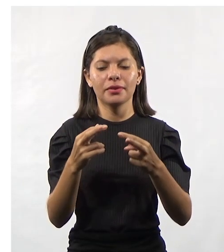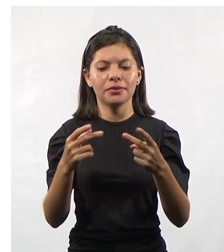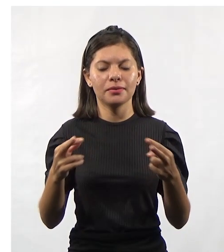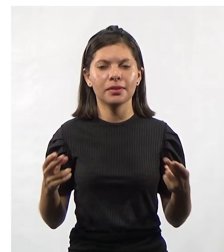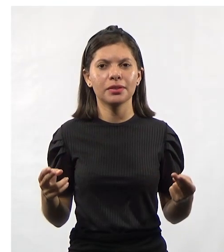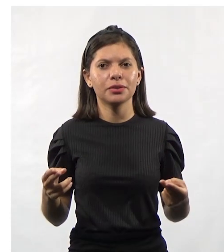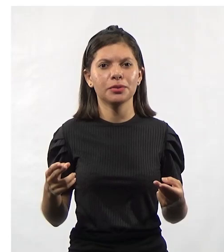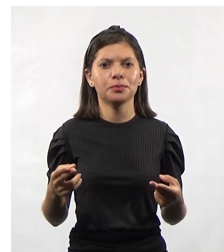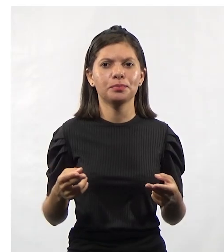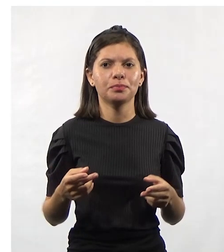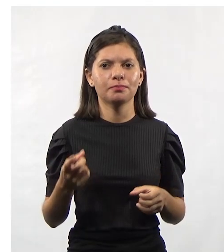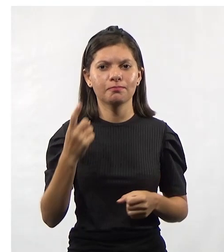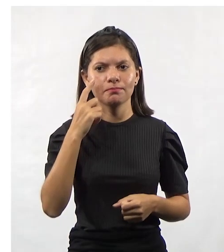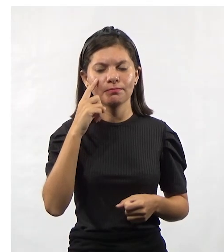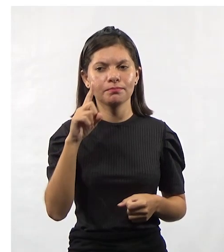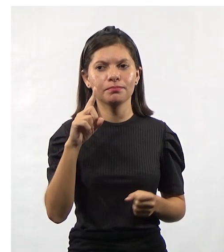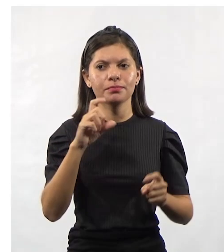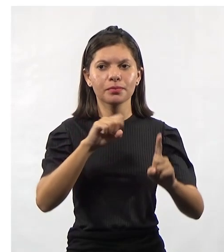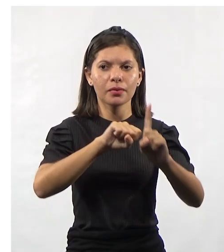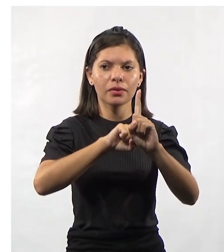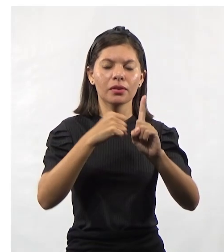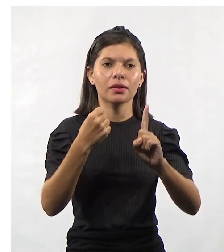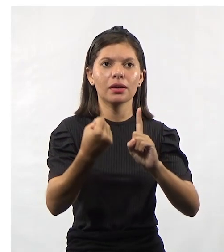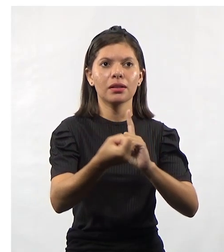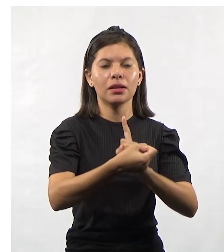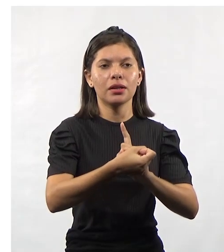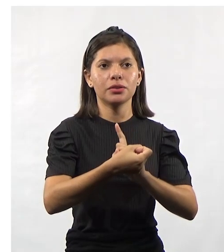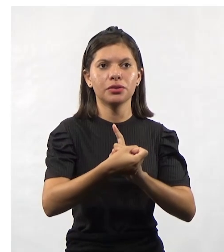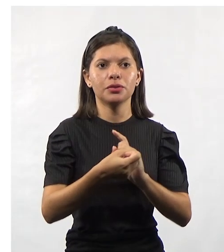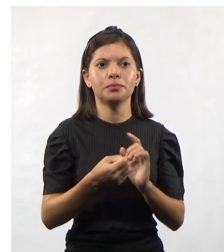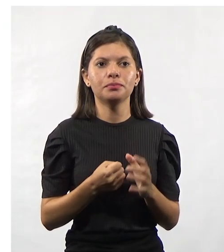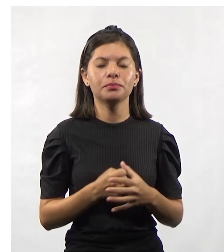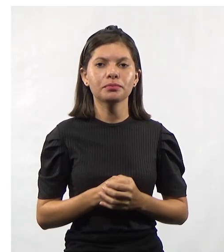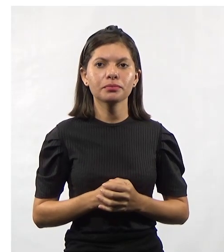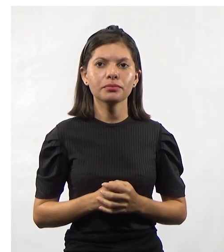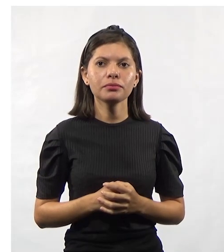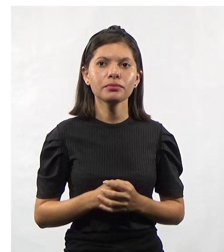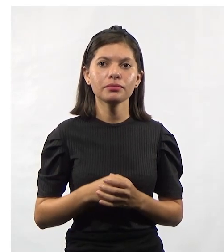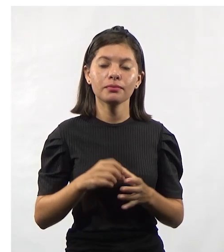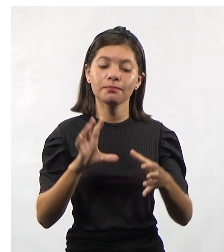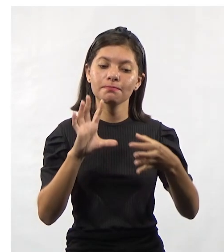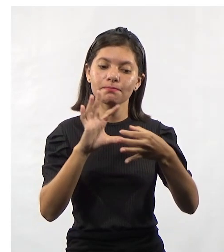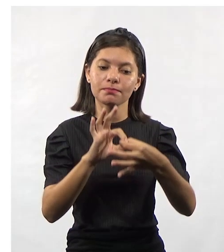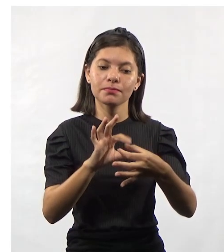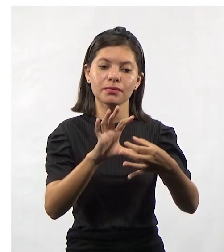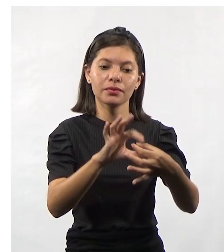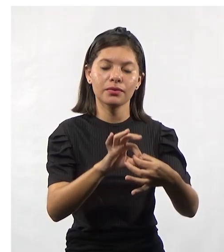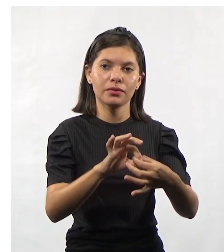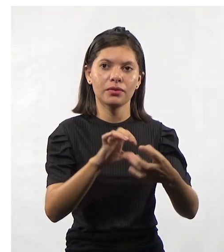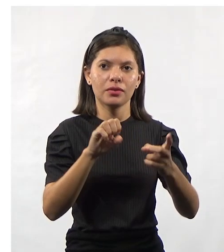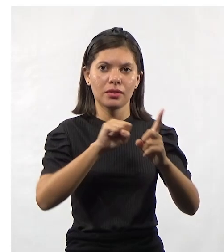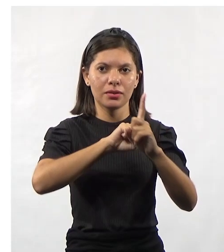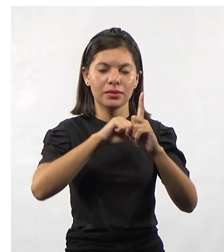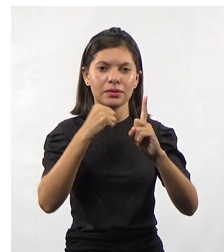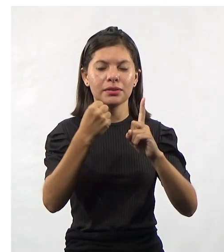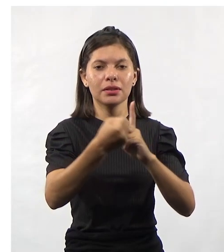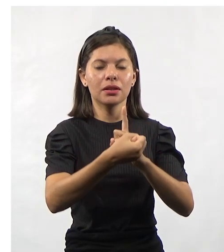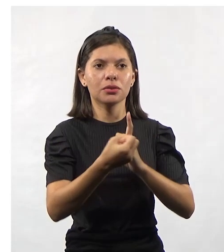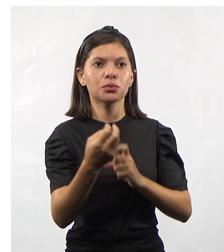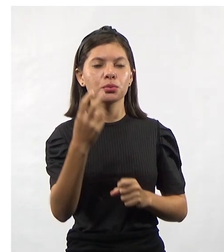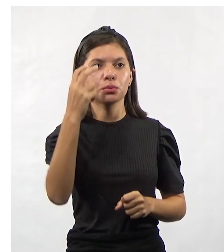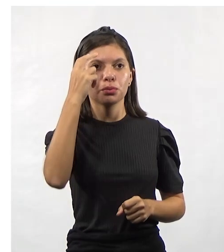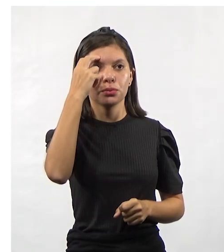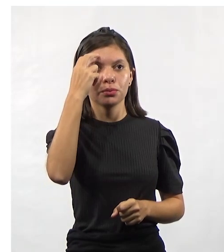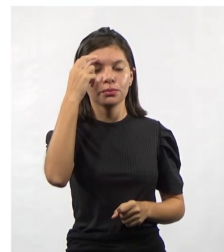esse outro, né? Esse outro entendimento, essa outra visão da sociedade a partir desse